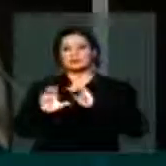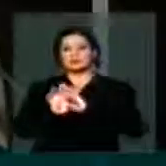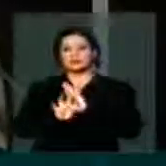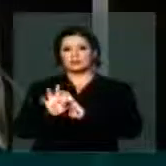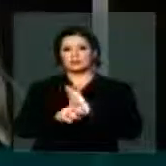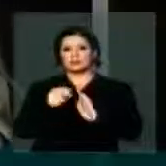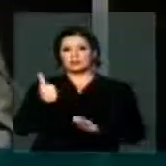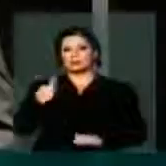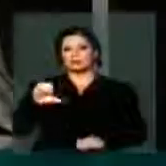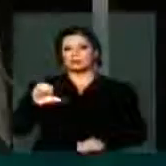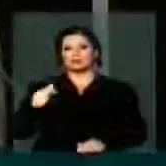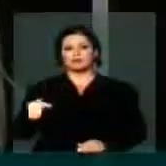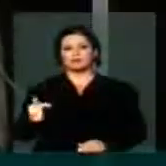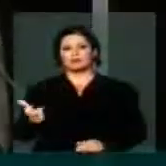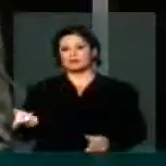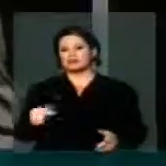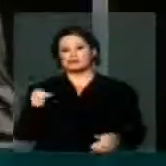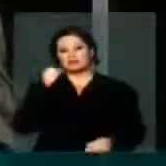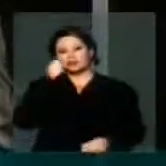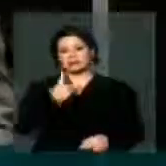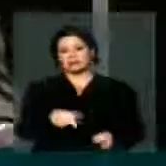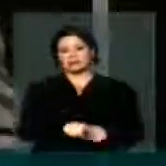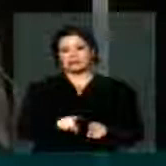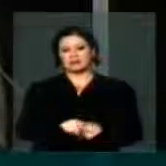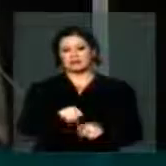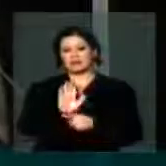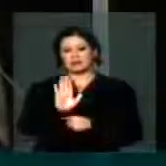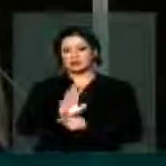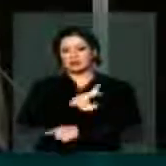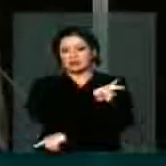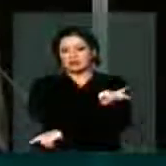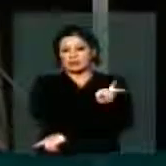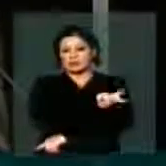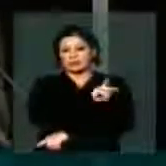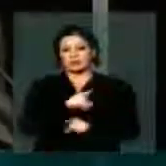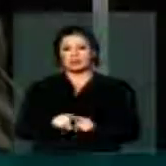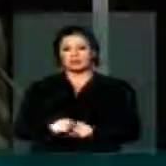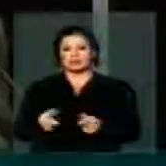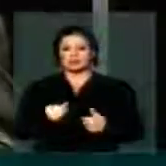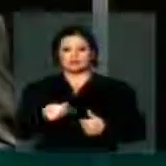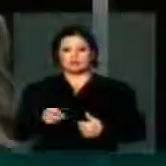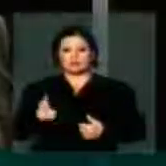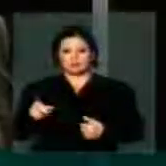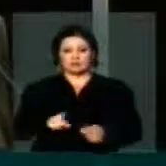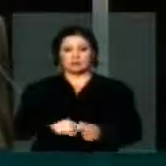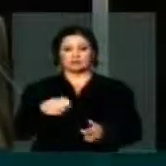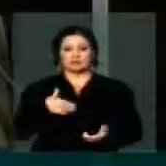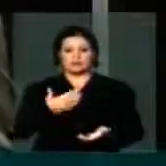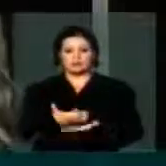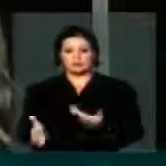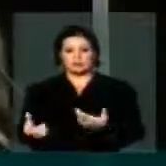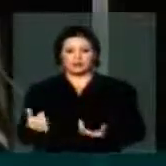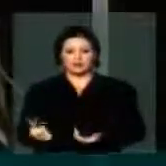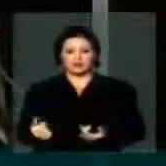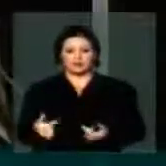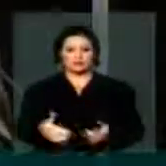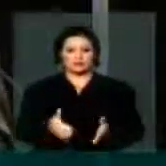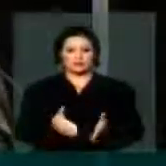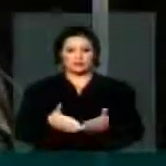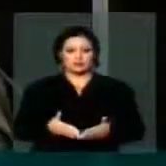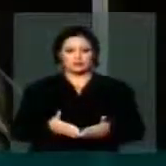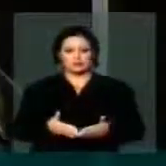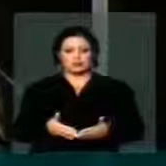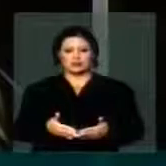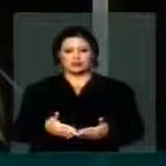da 197, porque essa não interessa a estados como o Piauí e os estados nordestinos, que continuarão perdendo o recurso. Então é o apelo que